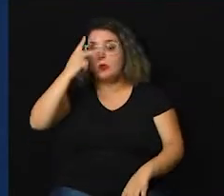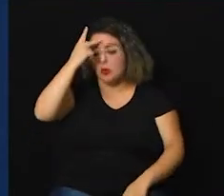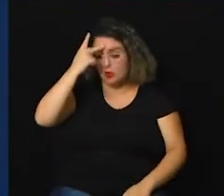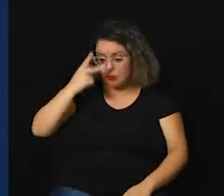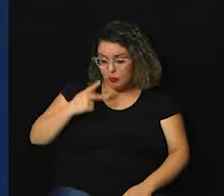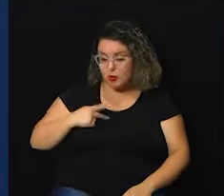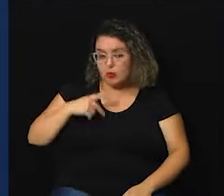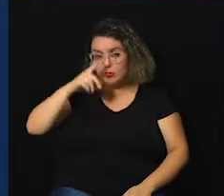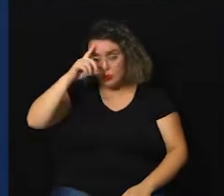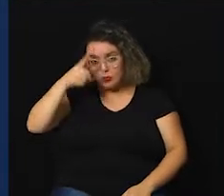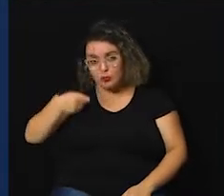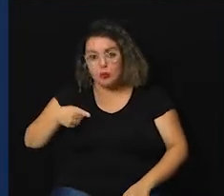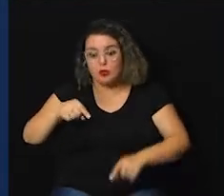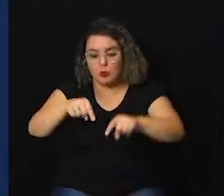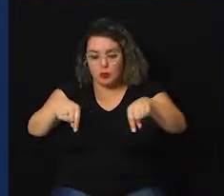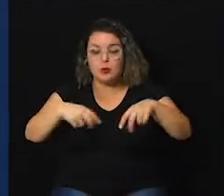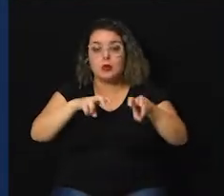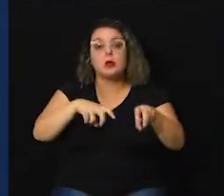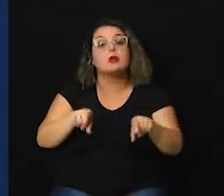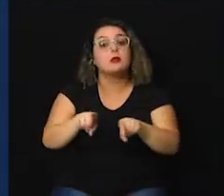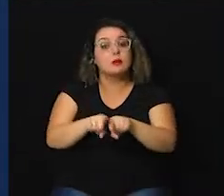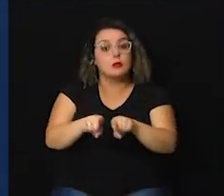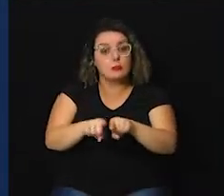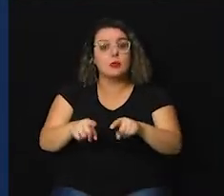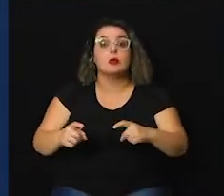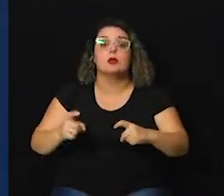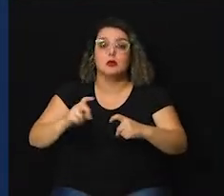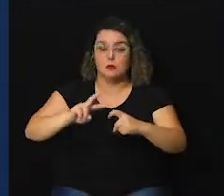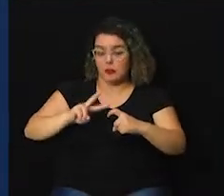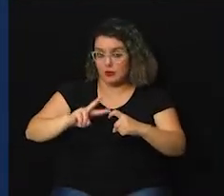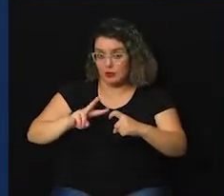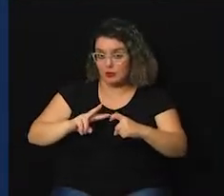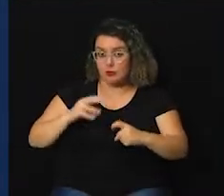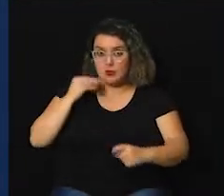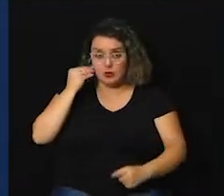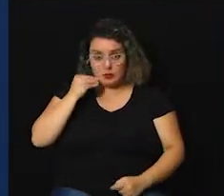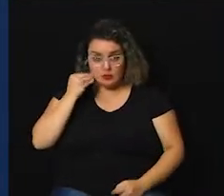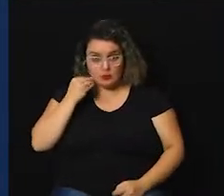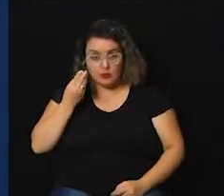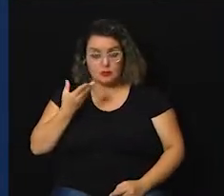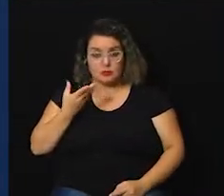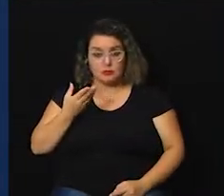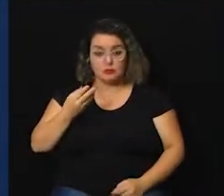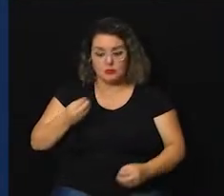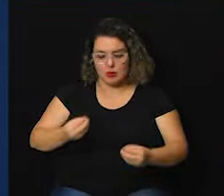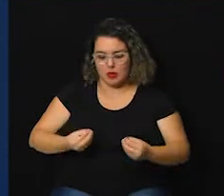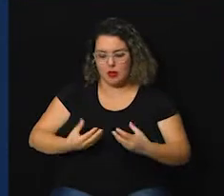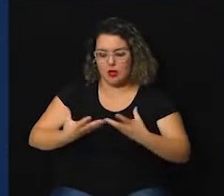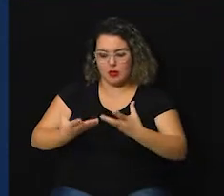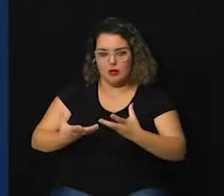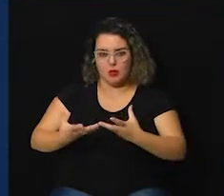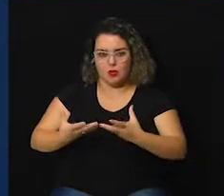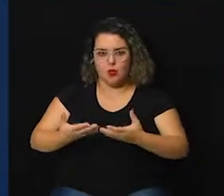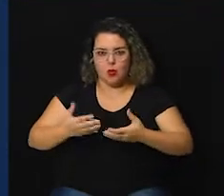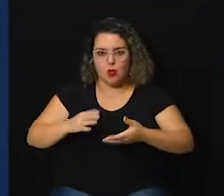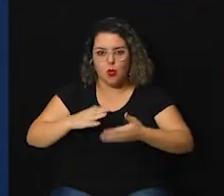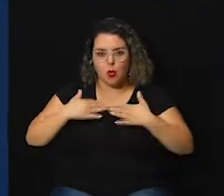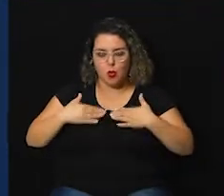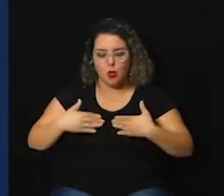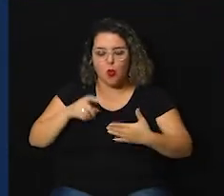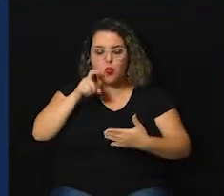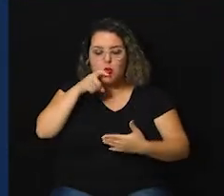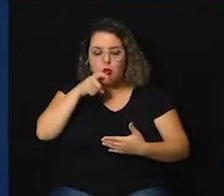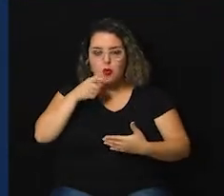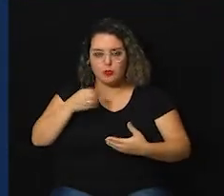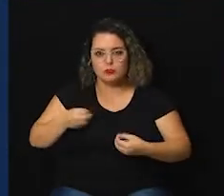proprietário dessa fazenda e que é também veterinário. Pela experiência que ele tinha, ele enviou a carcaça desses animais para análise